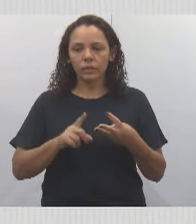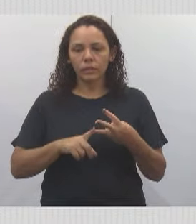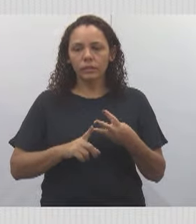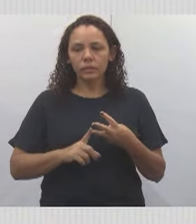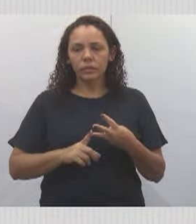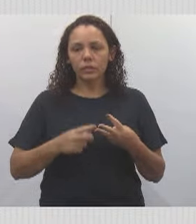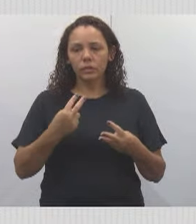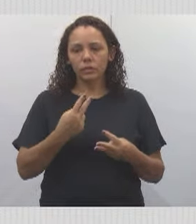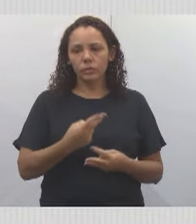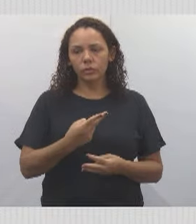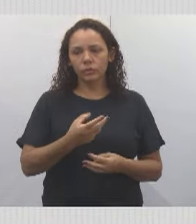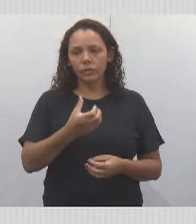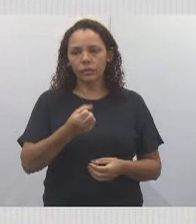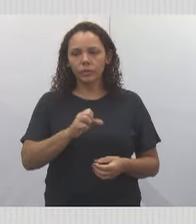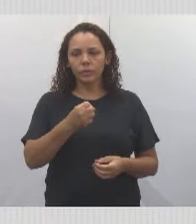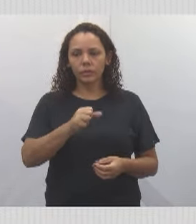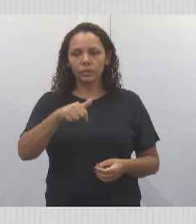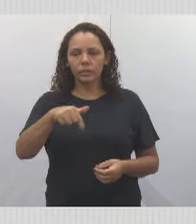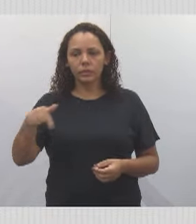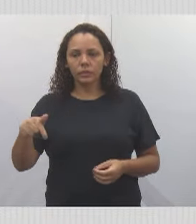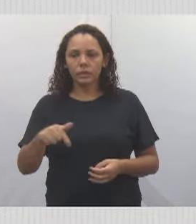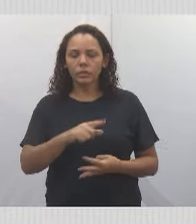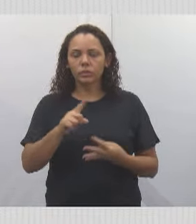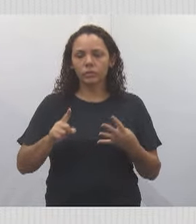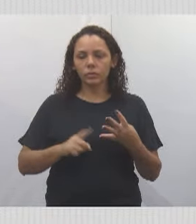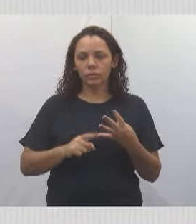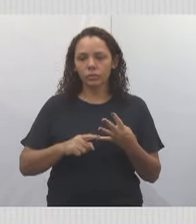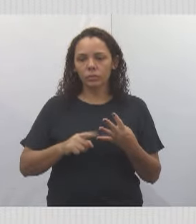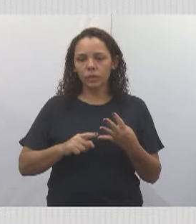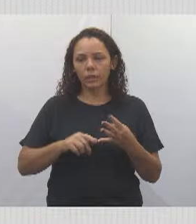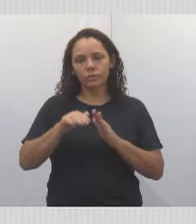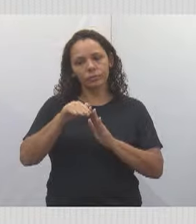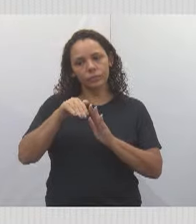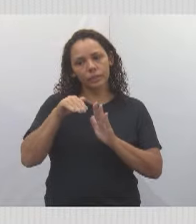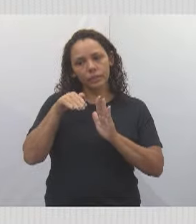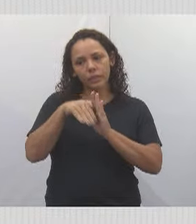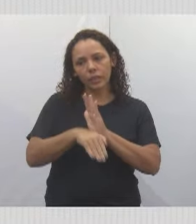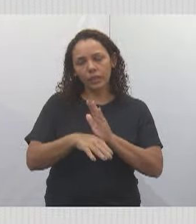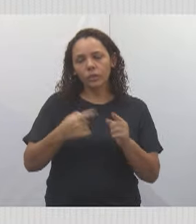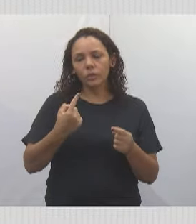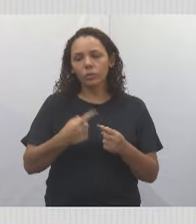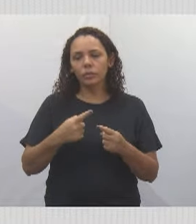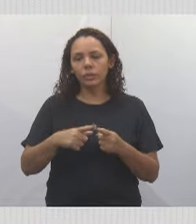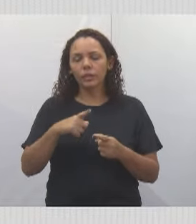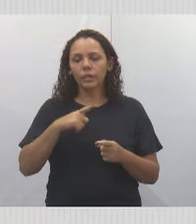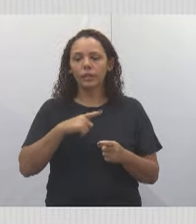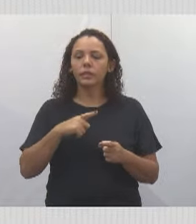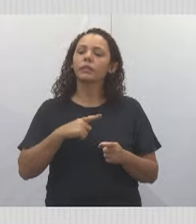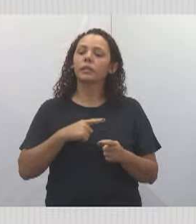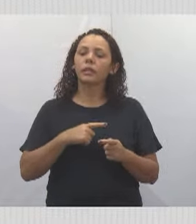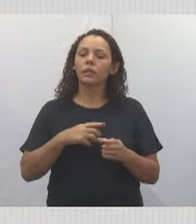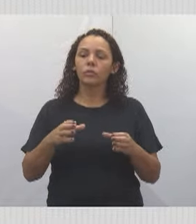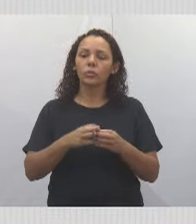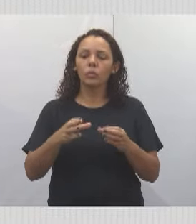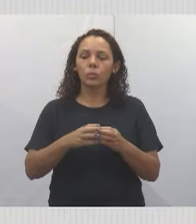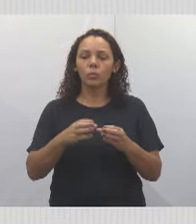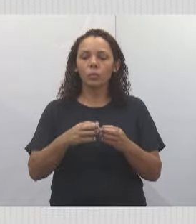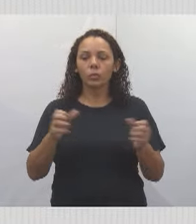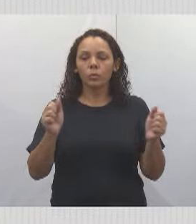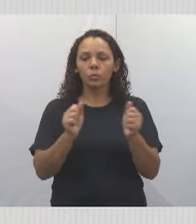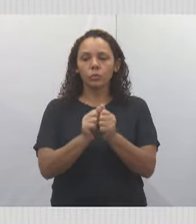26.877, demanda livre, lembrando, raio-x. Ultrassom, tivemos uma queda, porque a gente teve um mutirão de oftalmologia em 2023, por